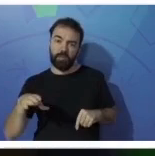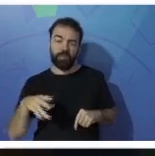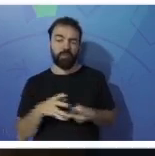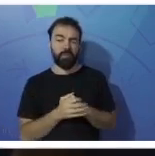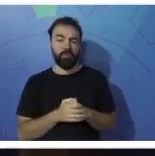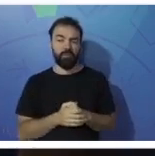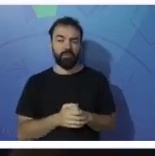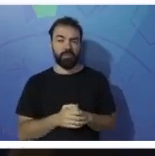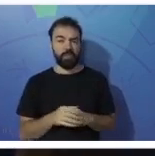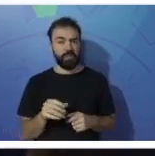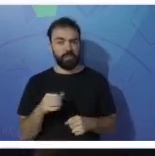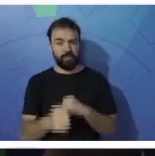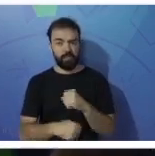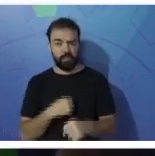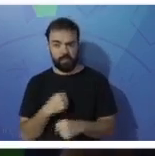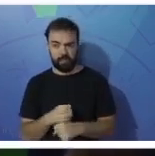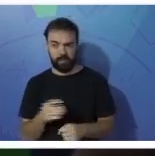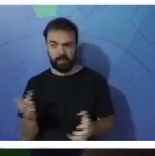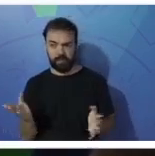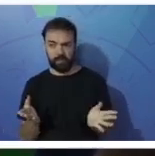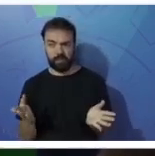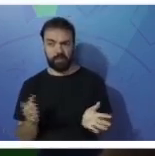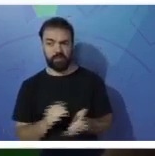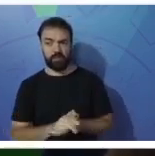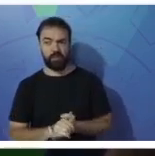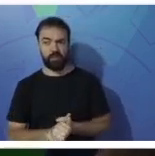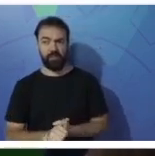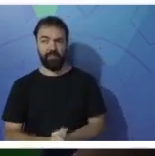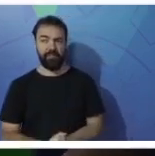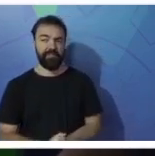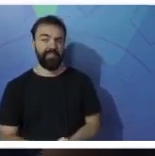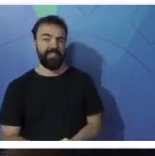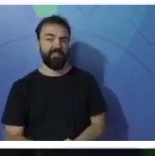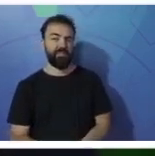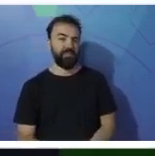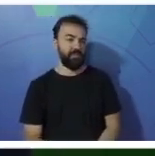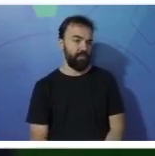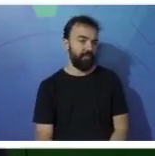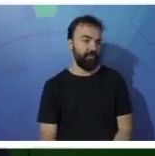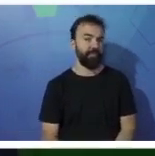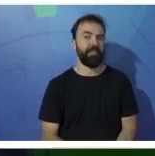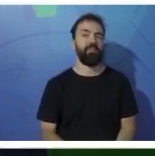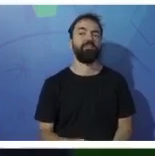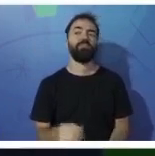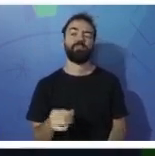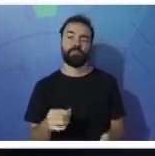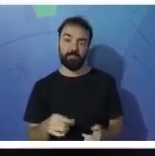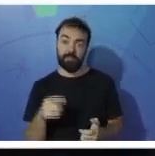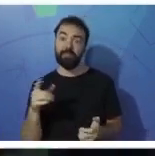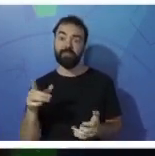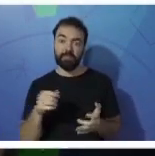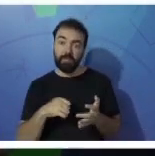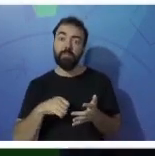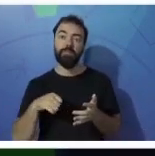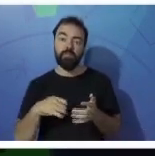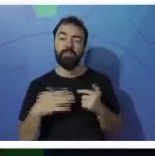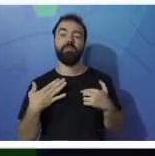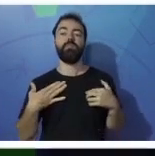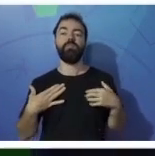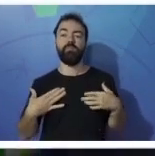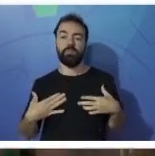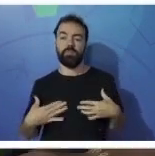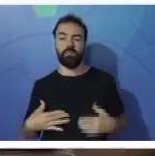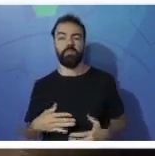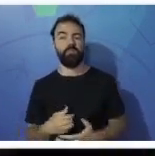bem. Lembrando que você pode assistir com calma a videoaula, preenche de acordo com o seu entendimento. Não precisa ser